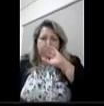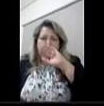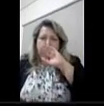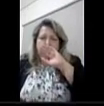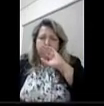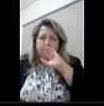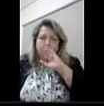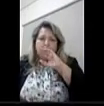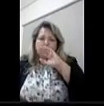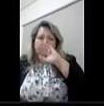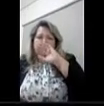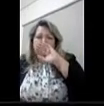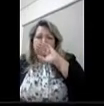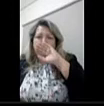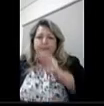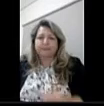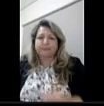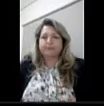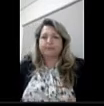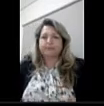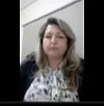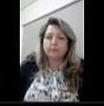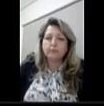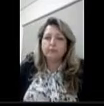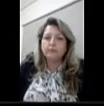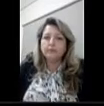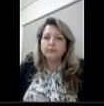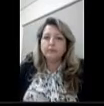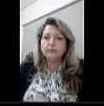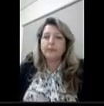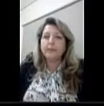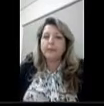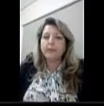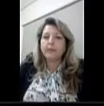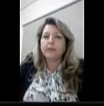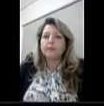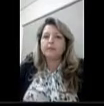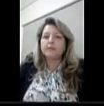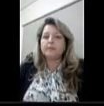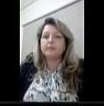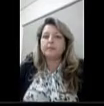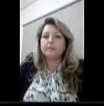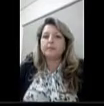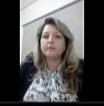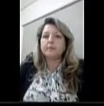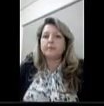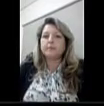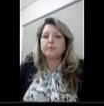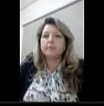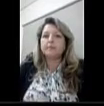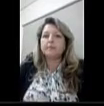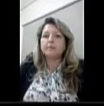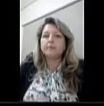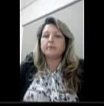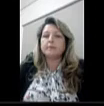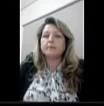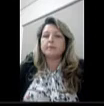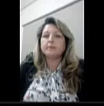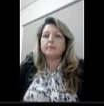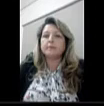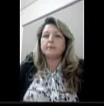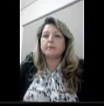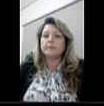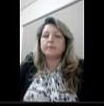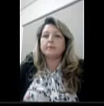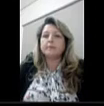na prova. O relógio, gravadores, a gente já comentou um pouquinho, de repente a criança poder utilizar, principalmente a criança que tem dislexia, às vezes ela